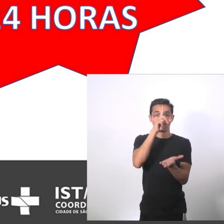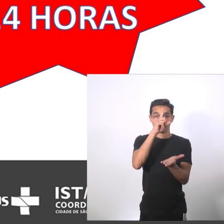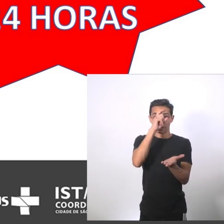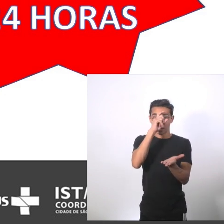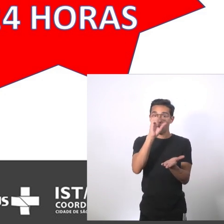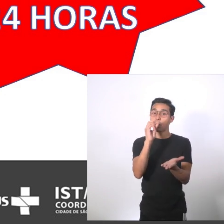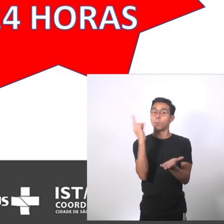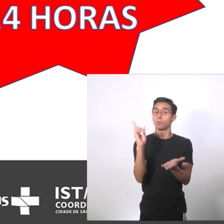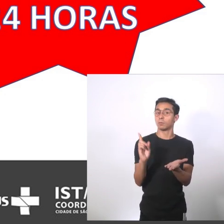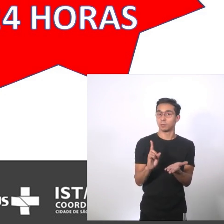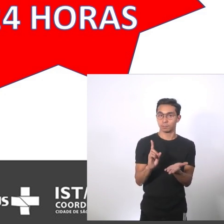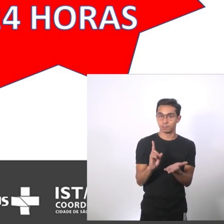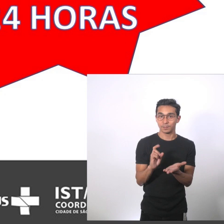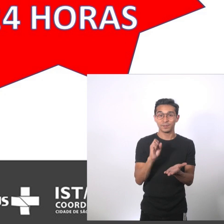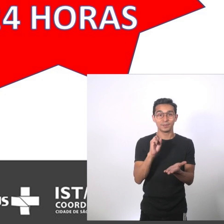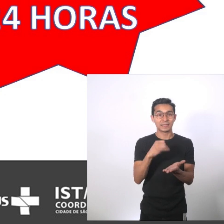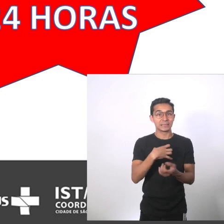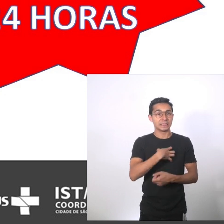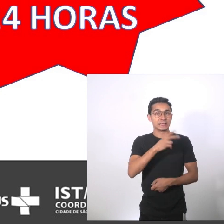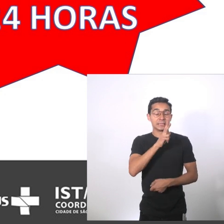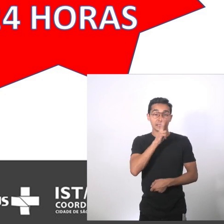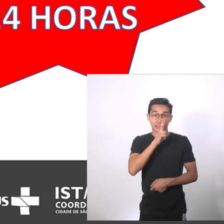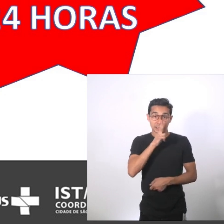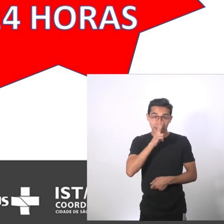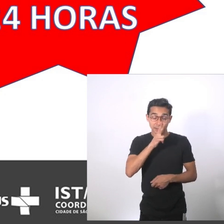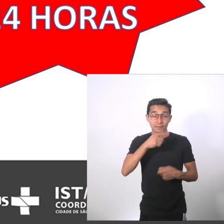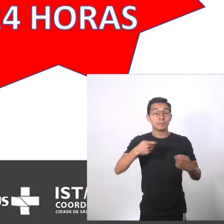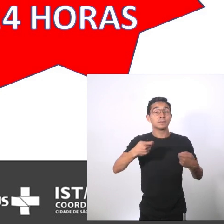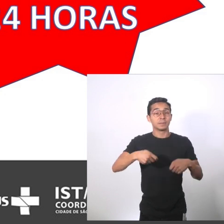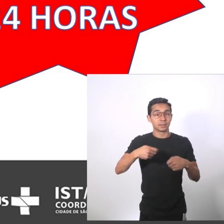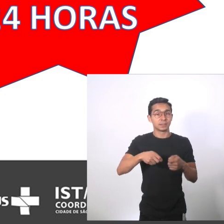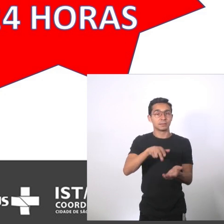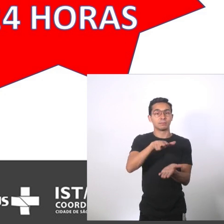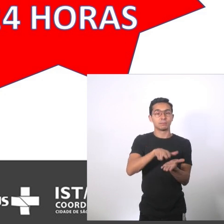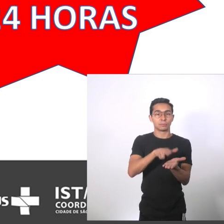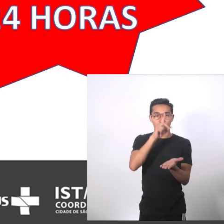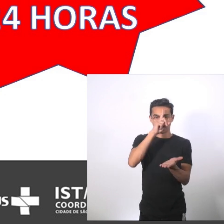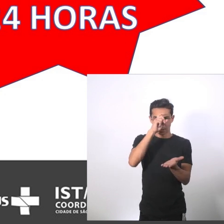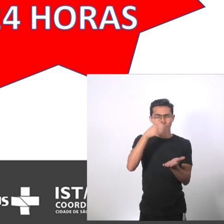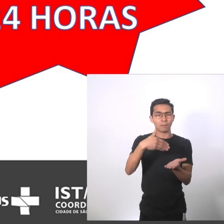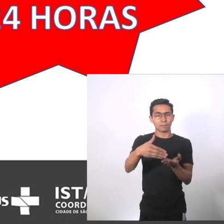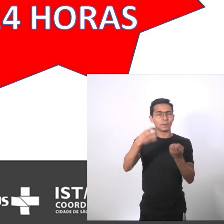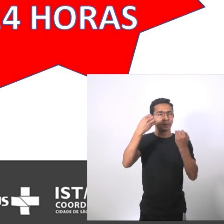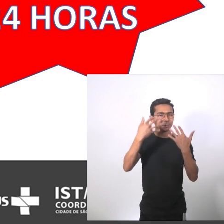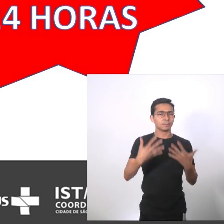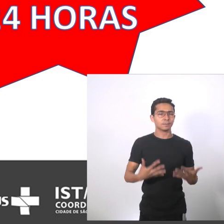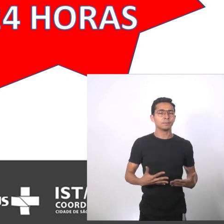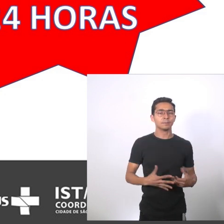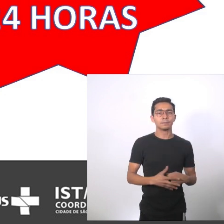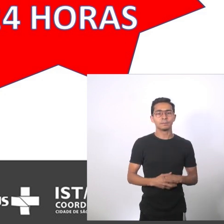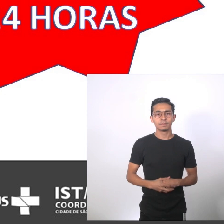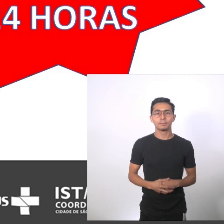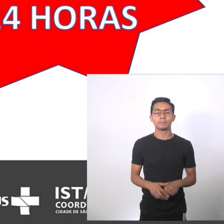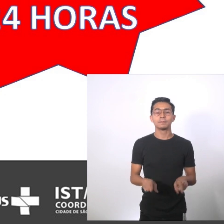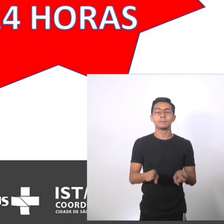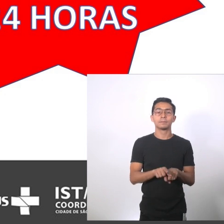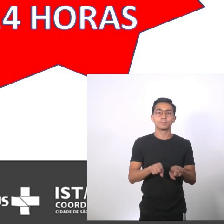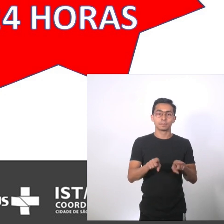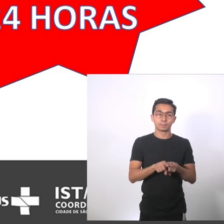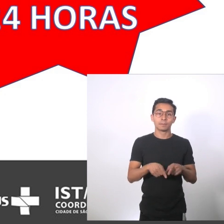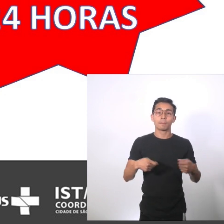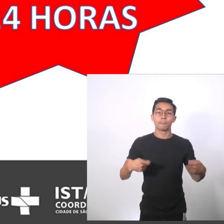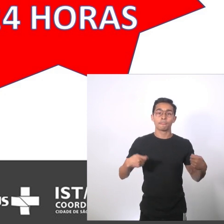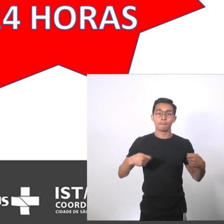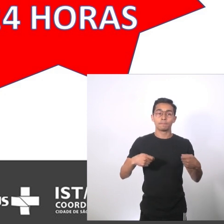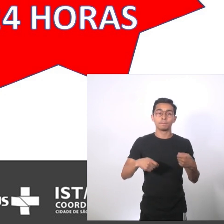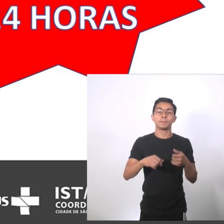são os sinais de internação, e e depois você vai fazer a coleta laboratorial, a gente vai